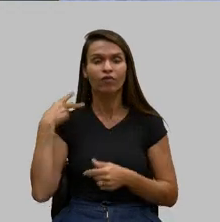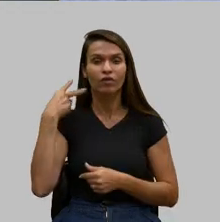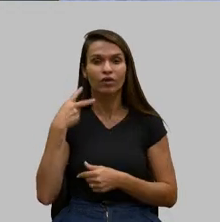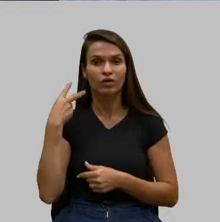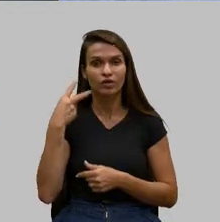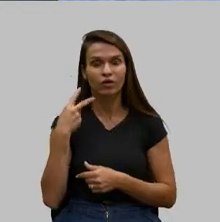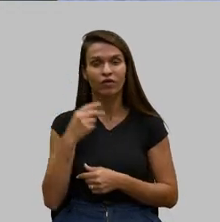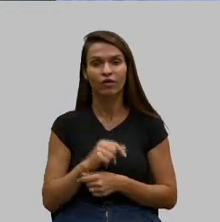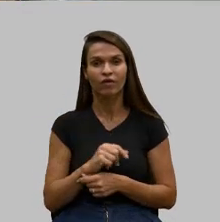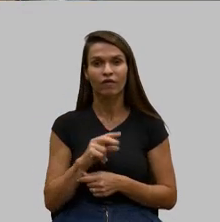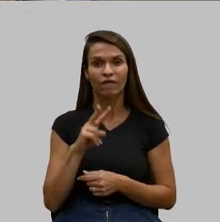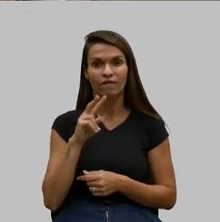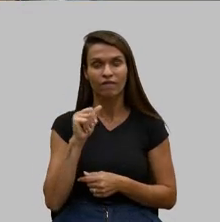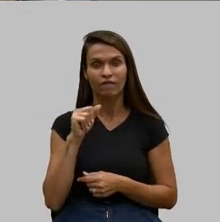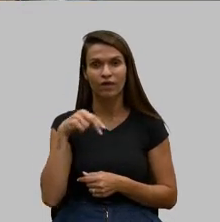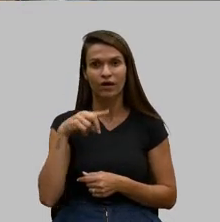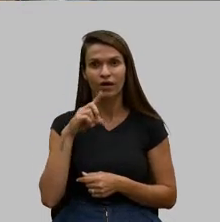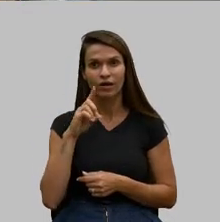município de